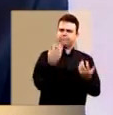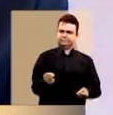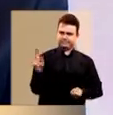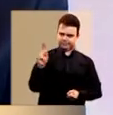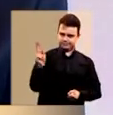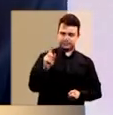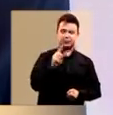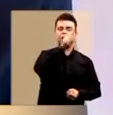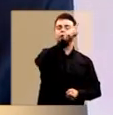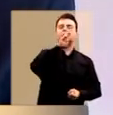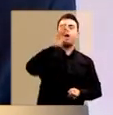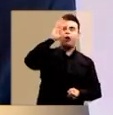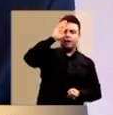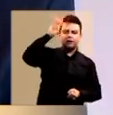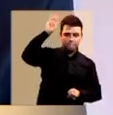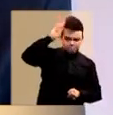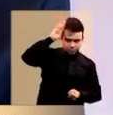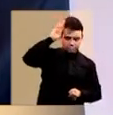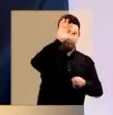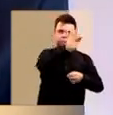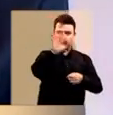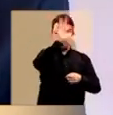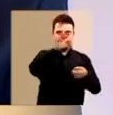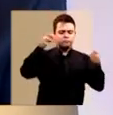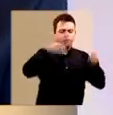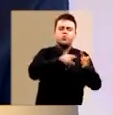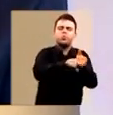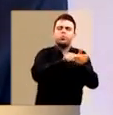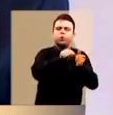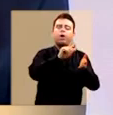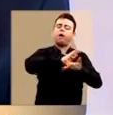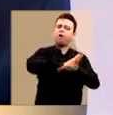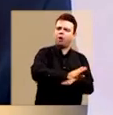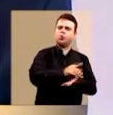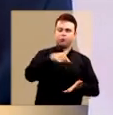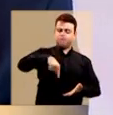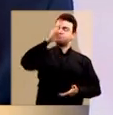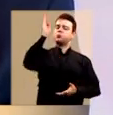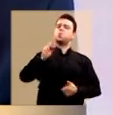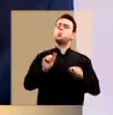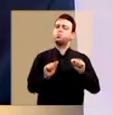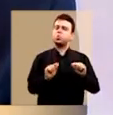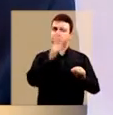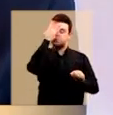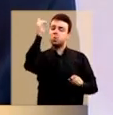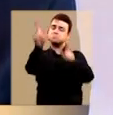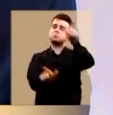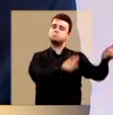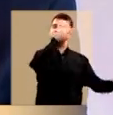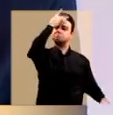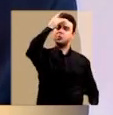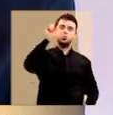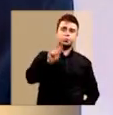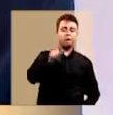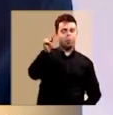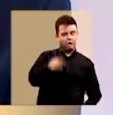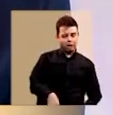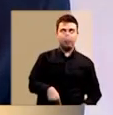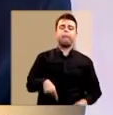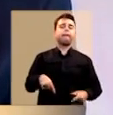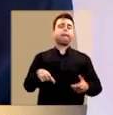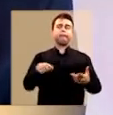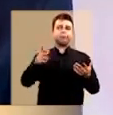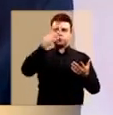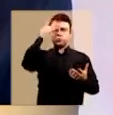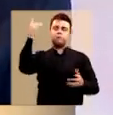estudo acadêmico relacionado a racismo no Brasil, a gente tem que partir do pressuposto de que as pessoas acreditam que nós vivemos numa